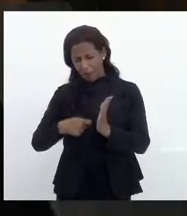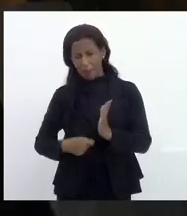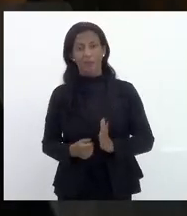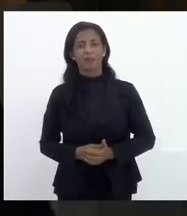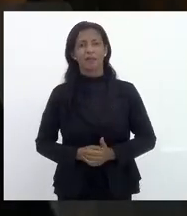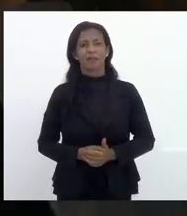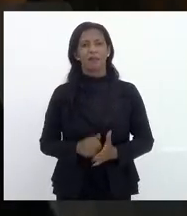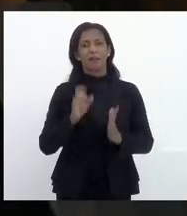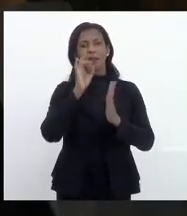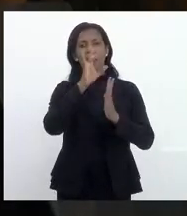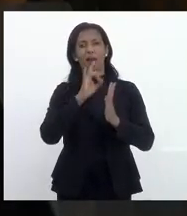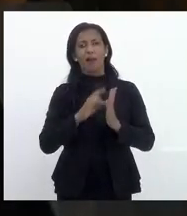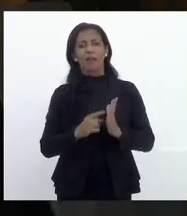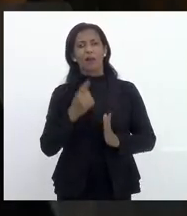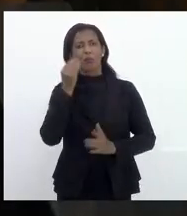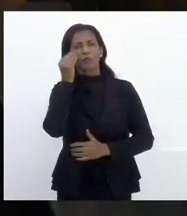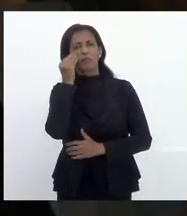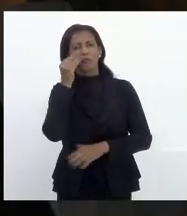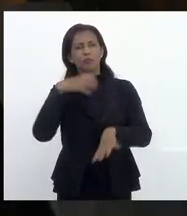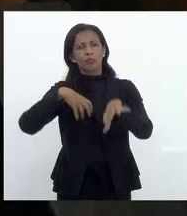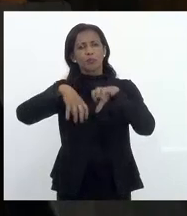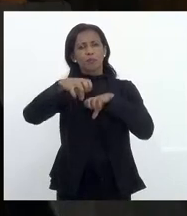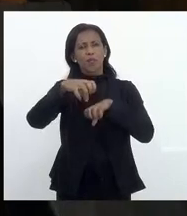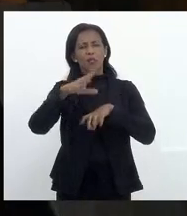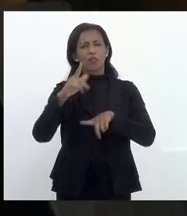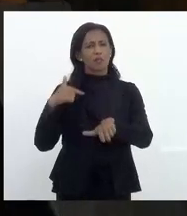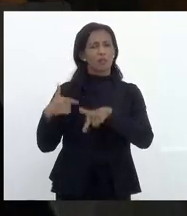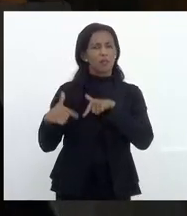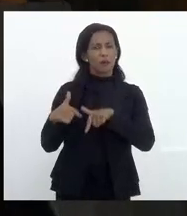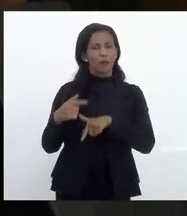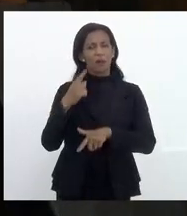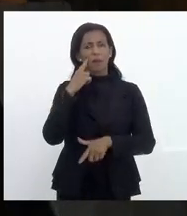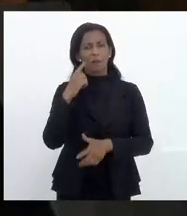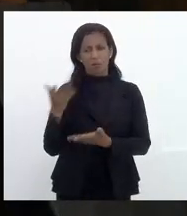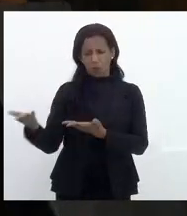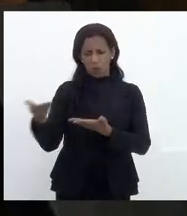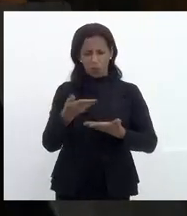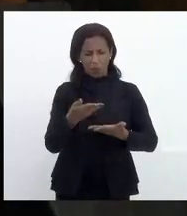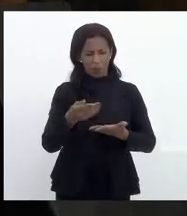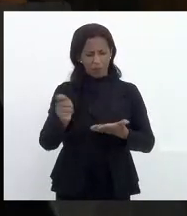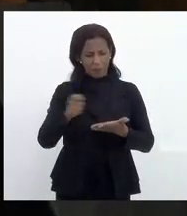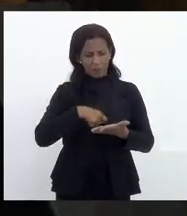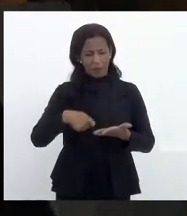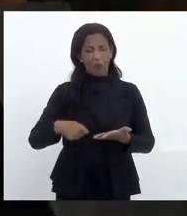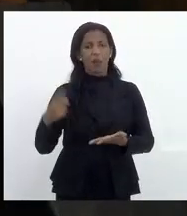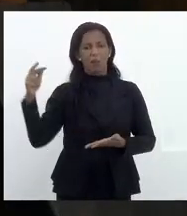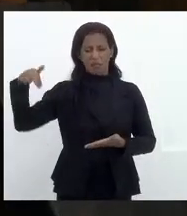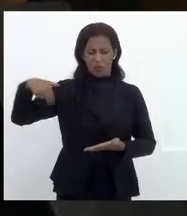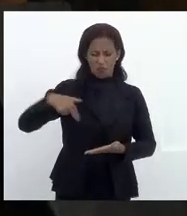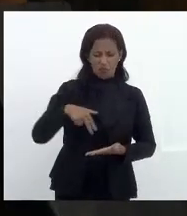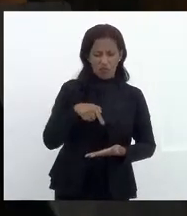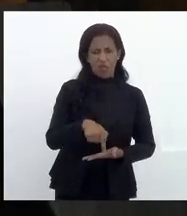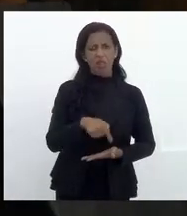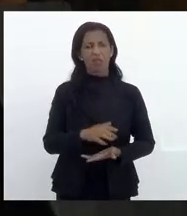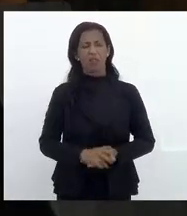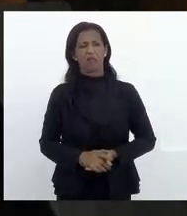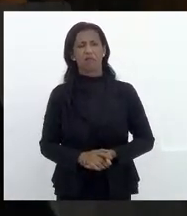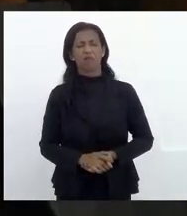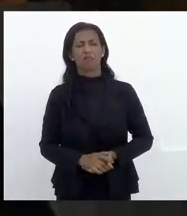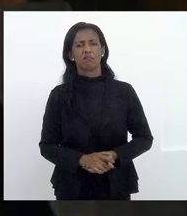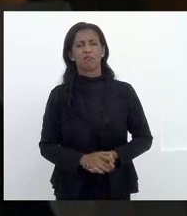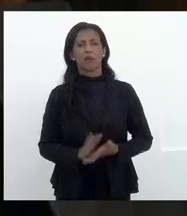calma cada um está no meu gabinete assistindo atendendo Já trabalhando mas fiz questão de ser aqui para abrir um pouco meu coração gente